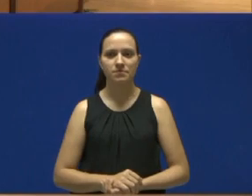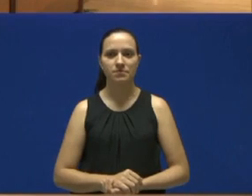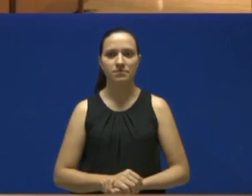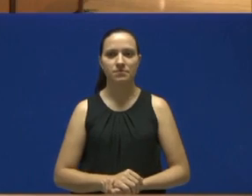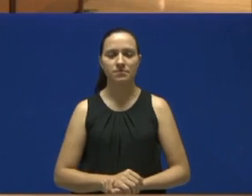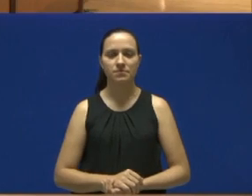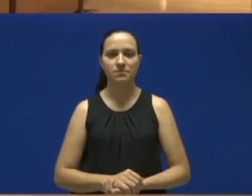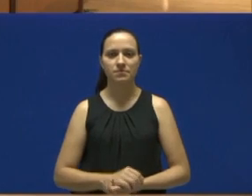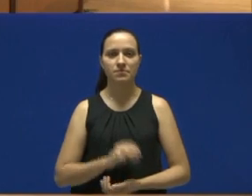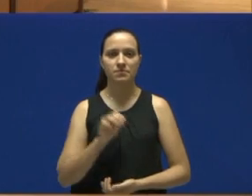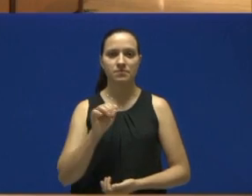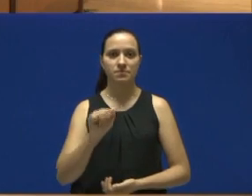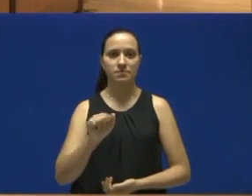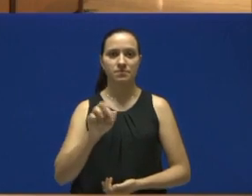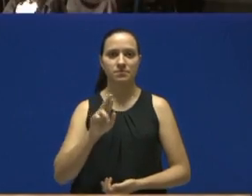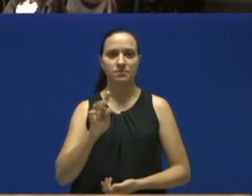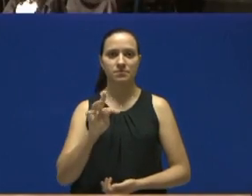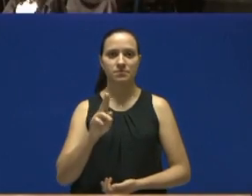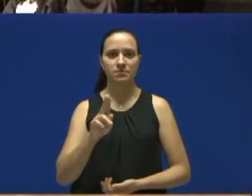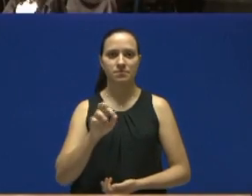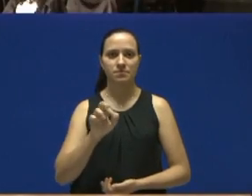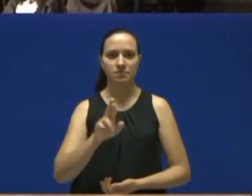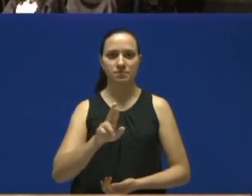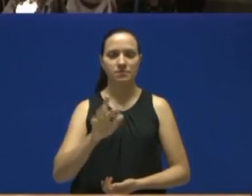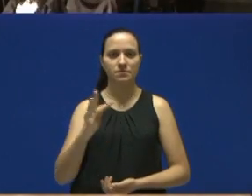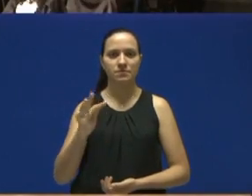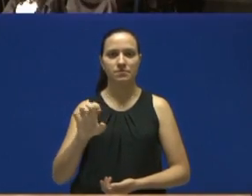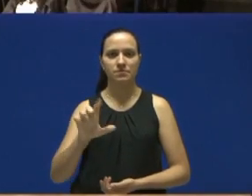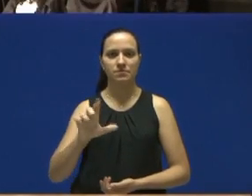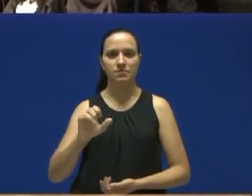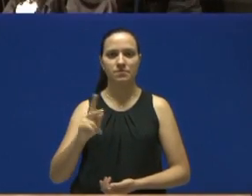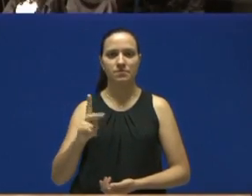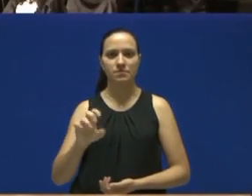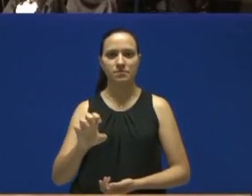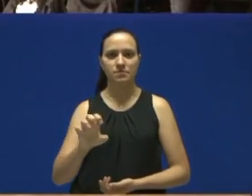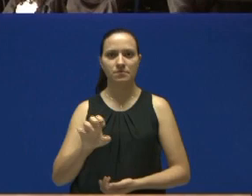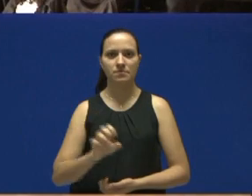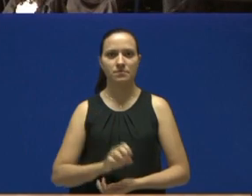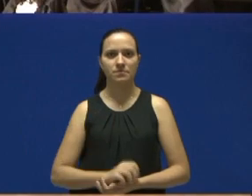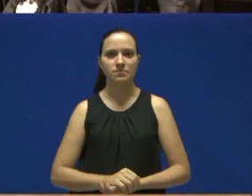arto felipe gonçalves cardoso de miranda